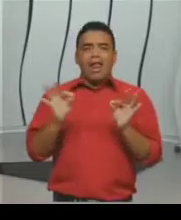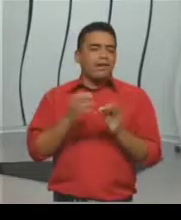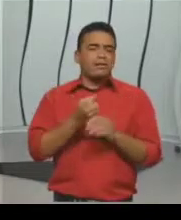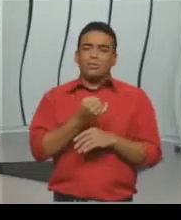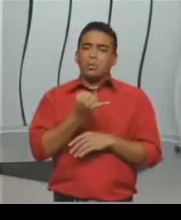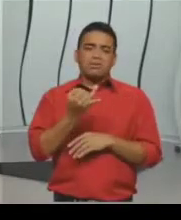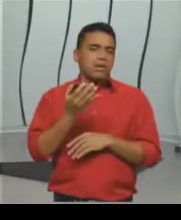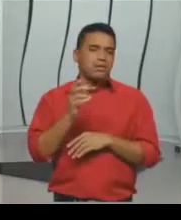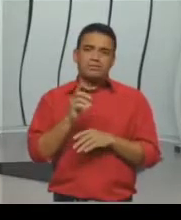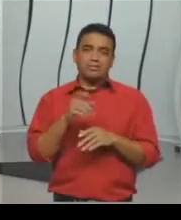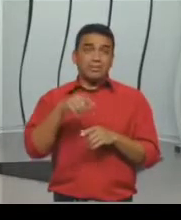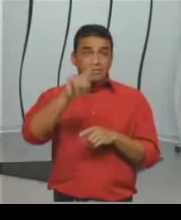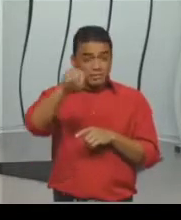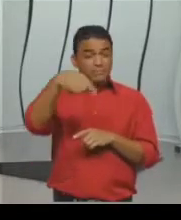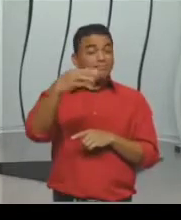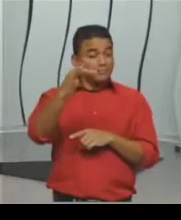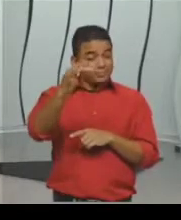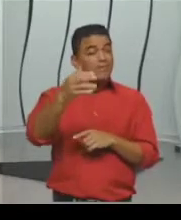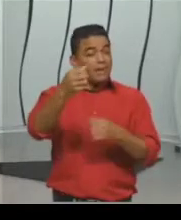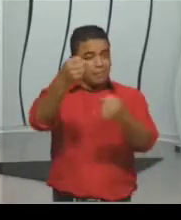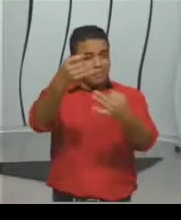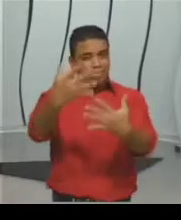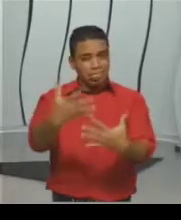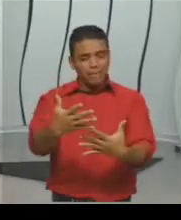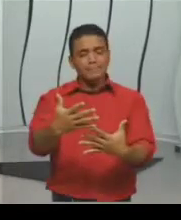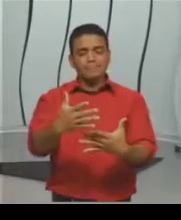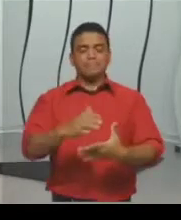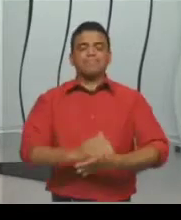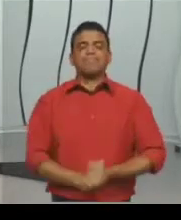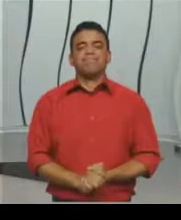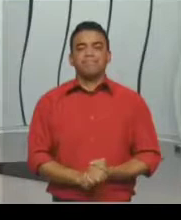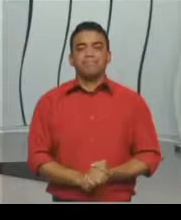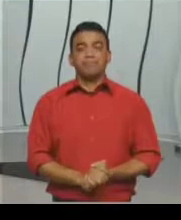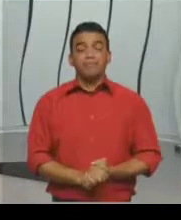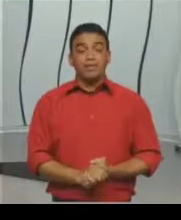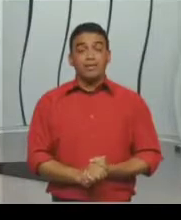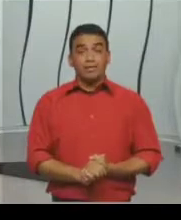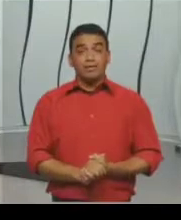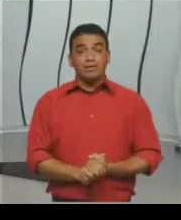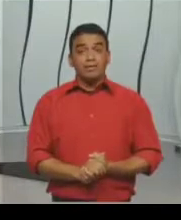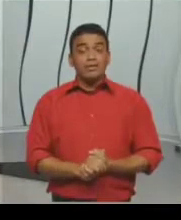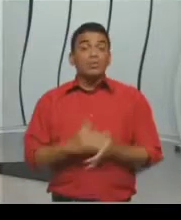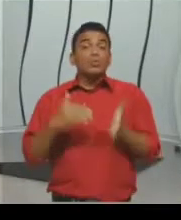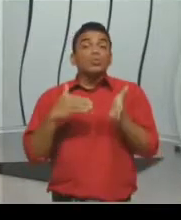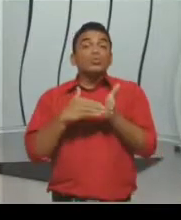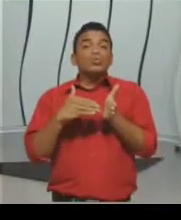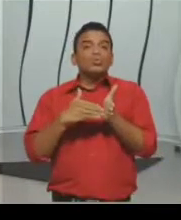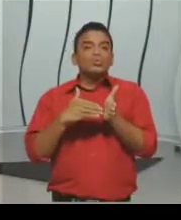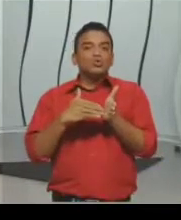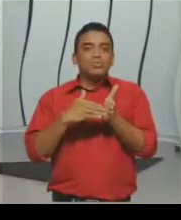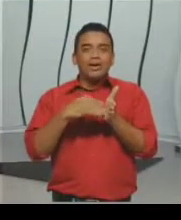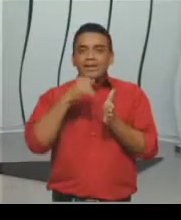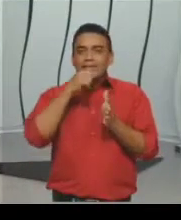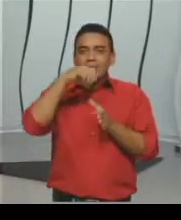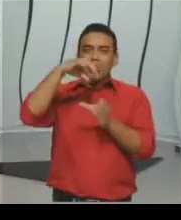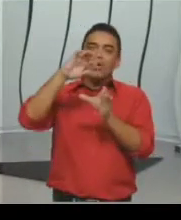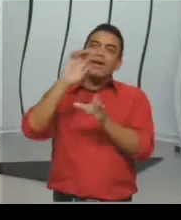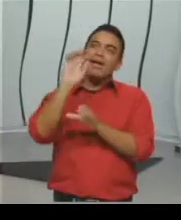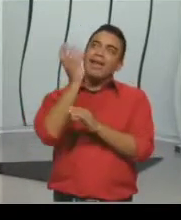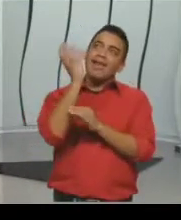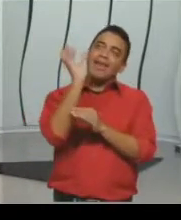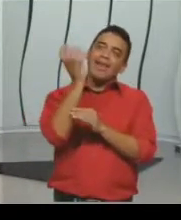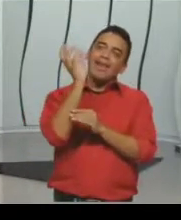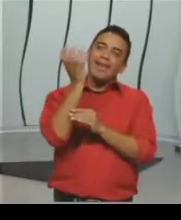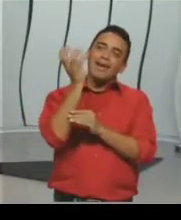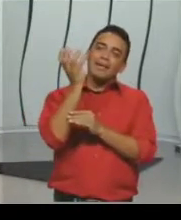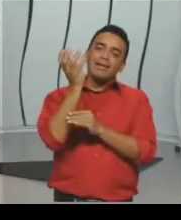vai conversar um pouco mais sobre isso. E, finalmente, nós temos uma representação específica para lâmpadas, porque lâmpadas são